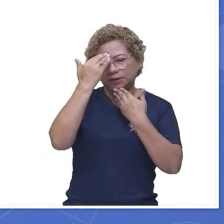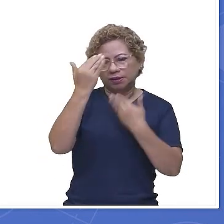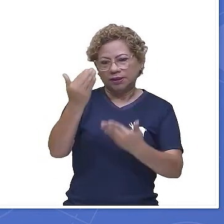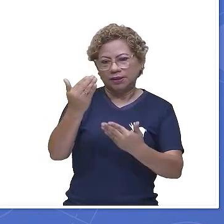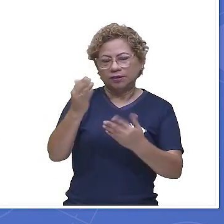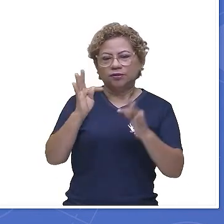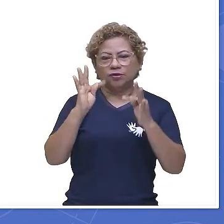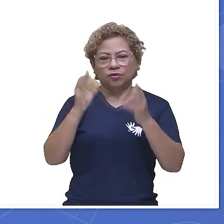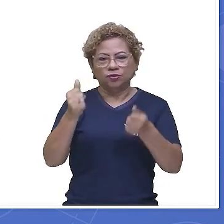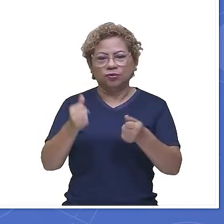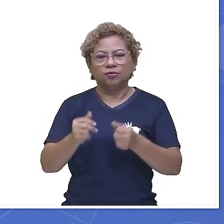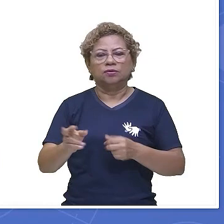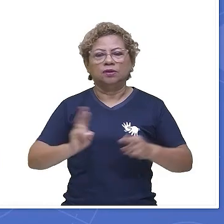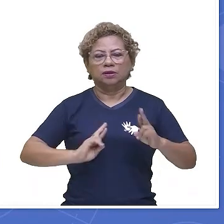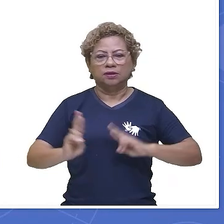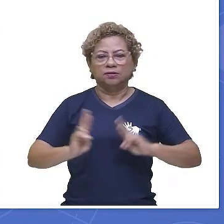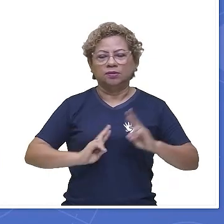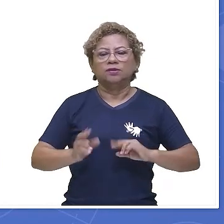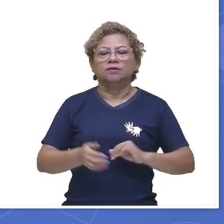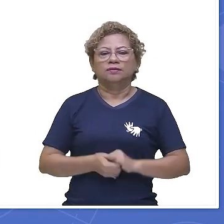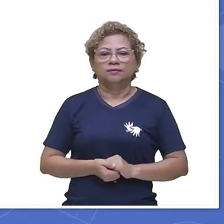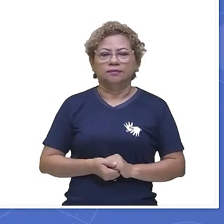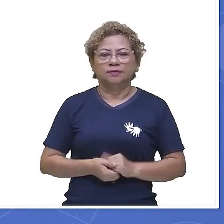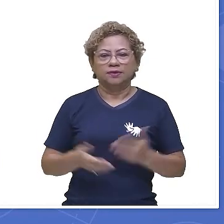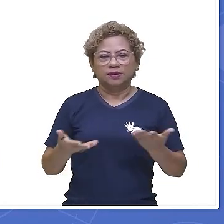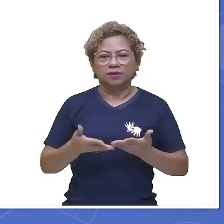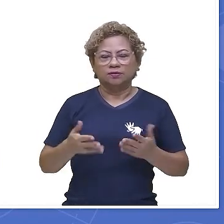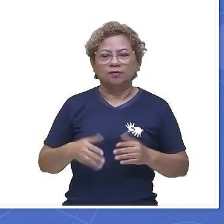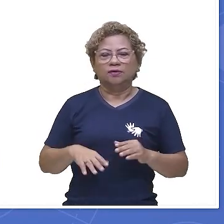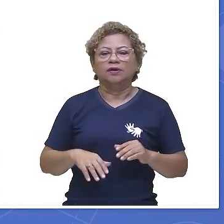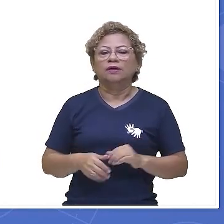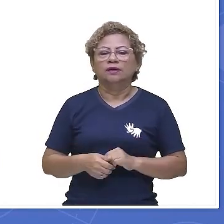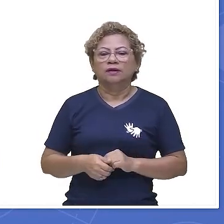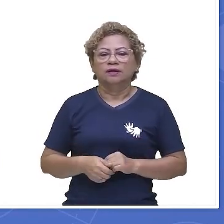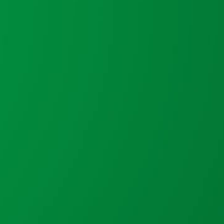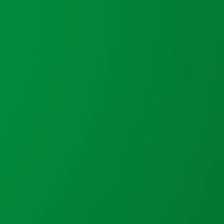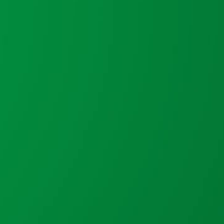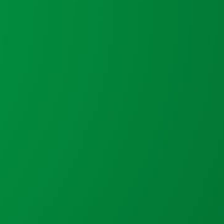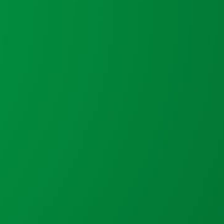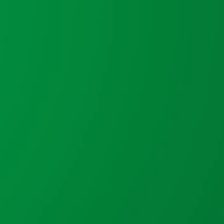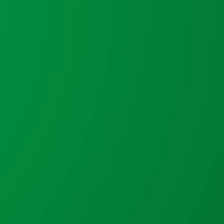todos hoje e agora vamos continuar então com a nossa aula de espanhol. Tchau!